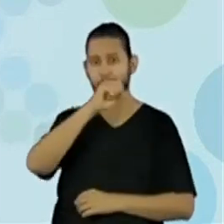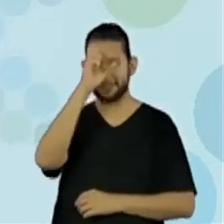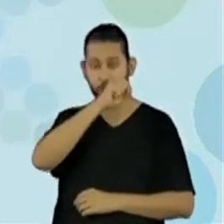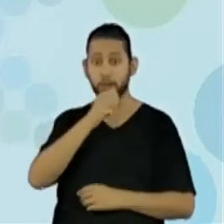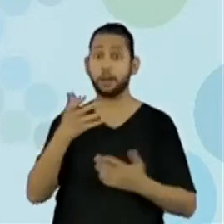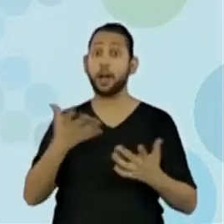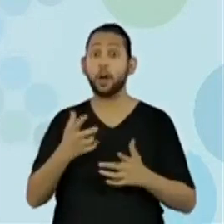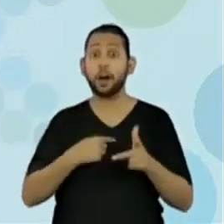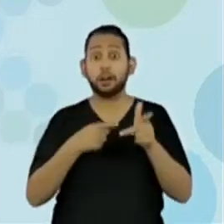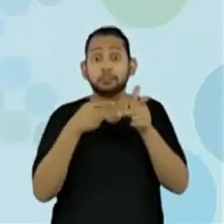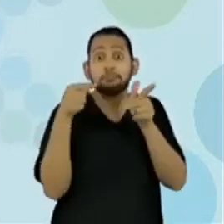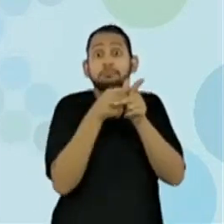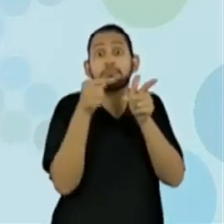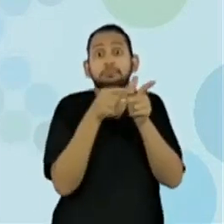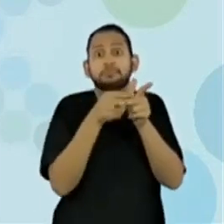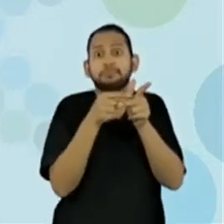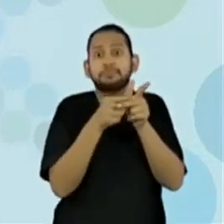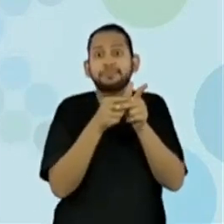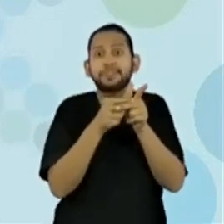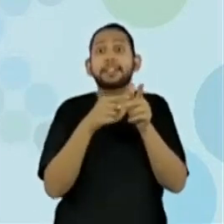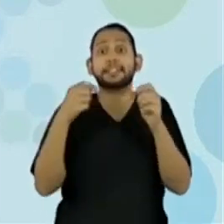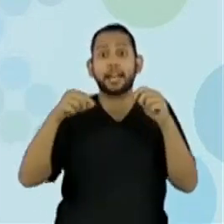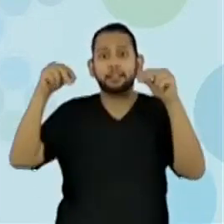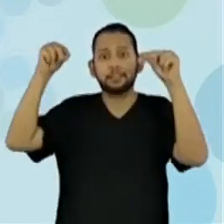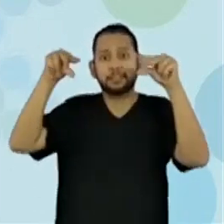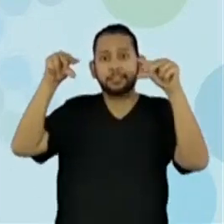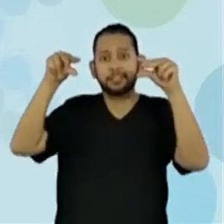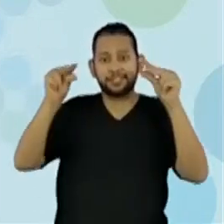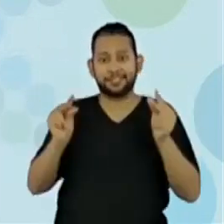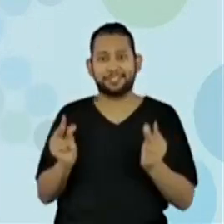3, 4. Aí eu tenho a parte de baixo.